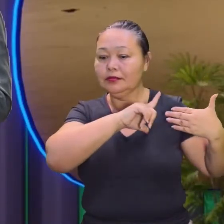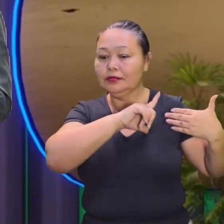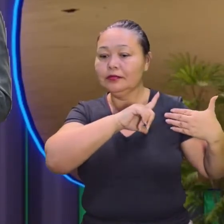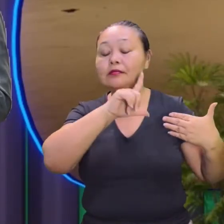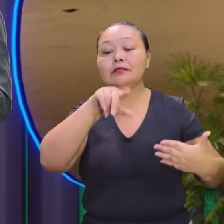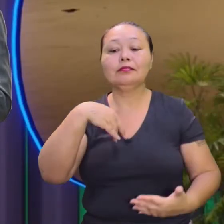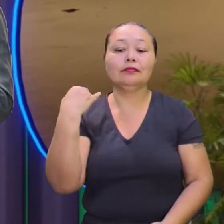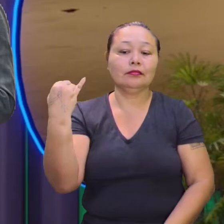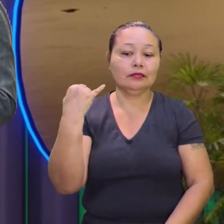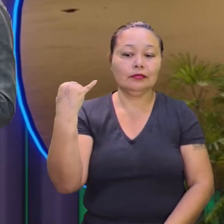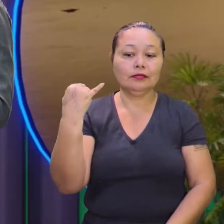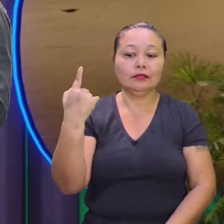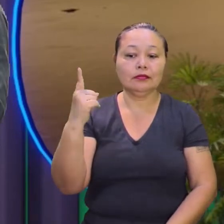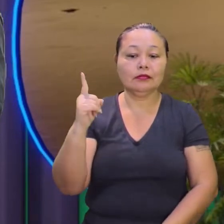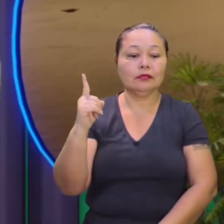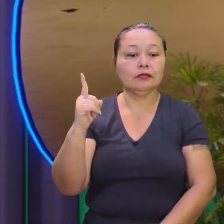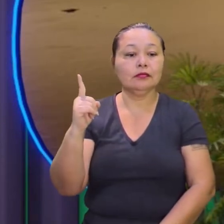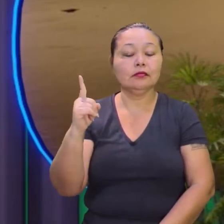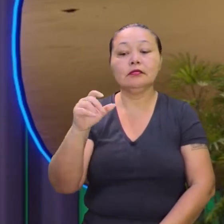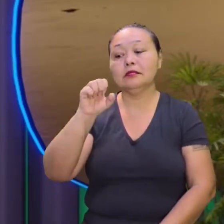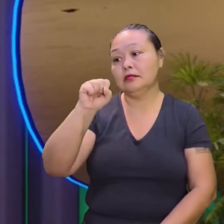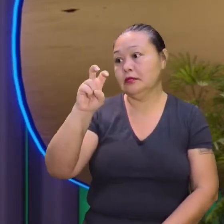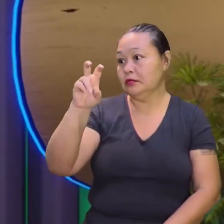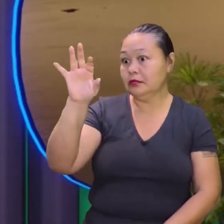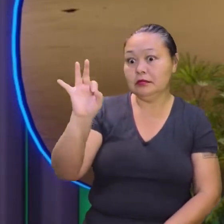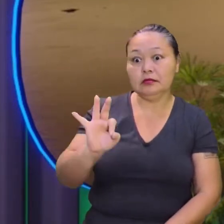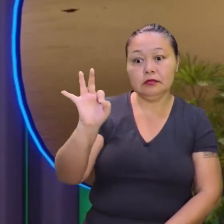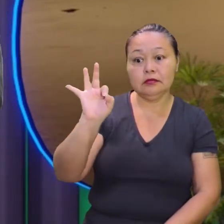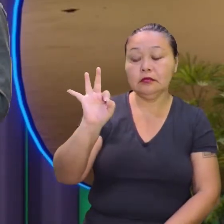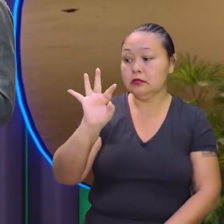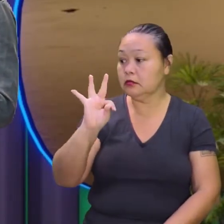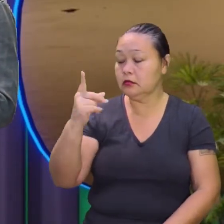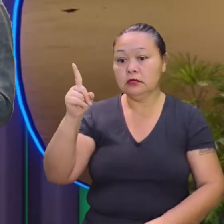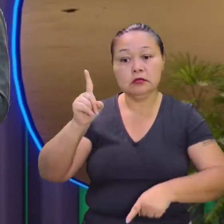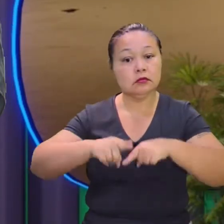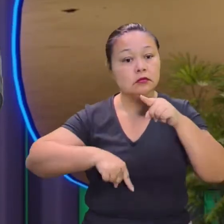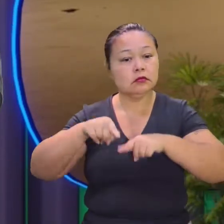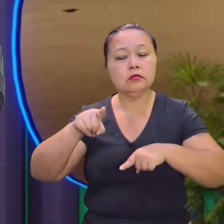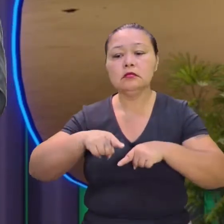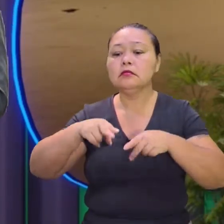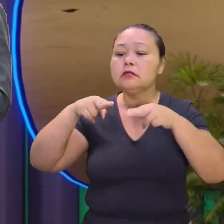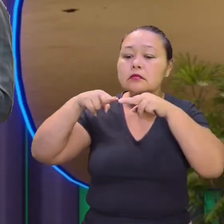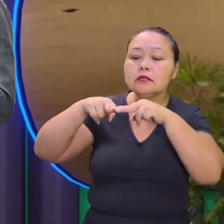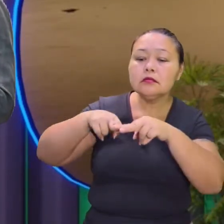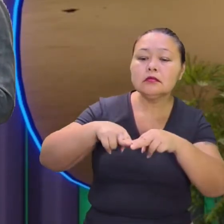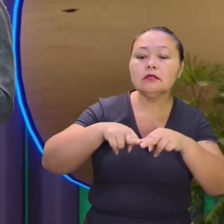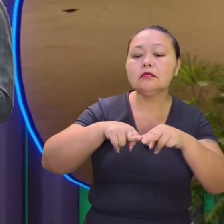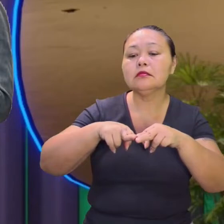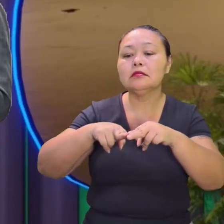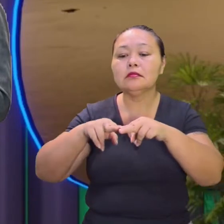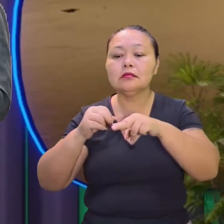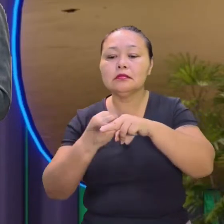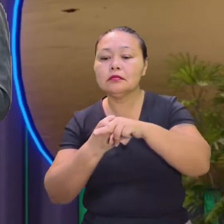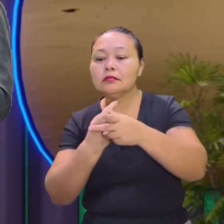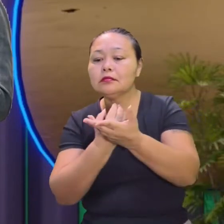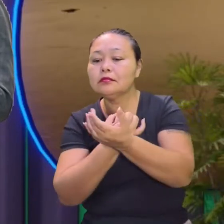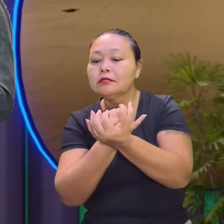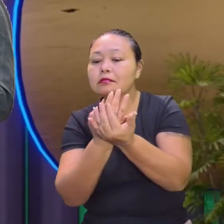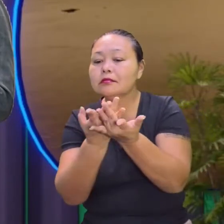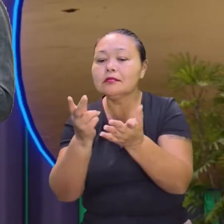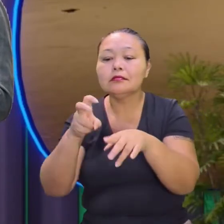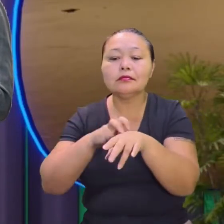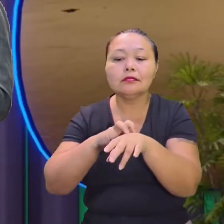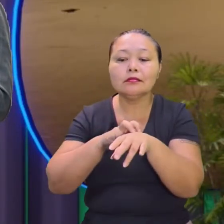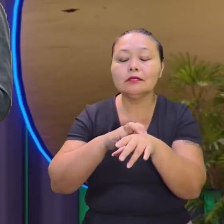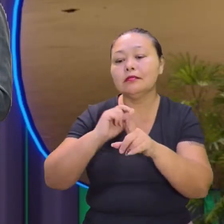muita importância, como a gente viu aí, 85% de todo produto. Então, lá no mercado, né, aquelas hortaliças, aqueles produtos aqui